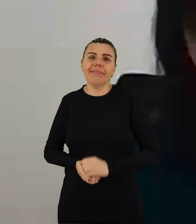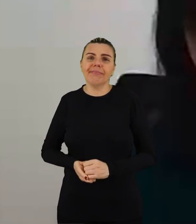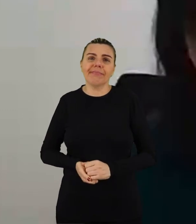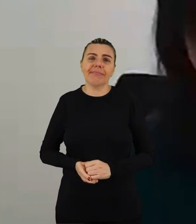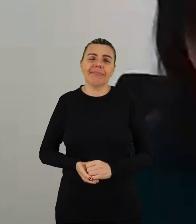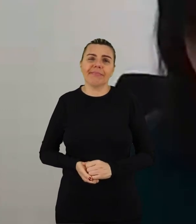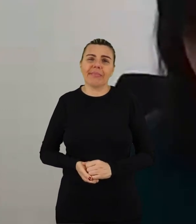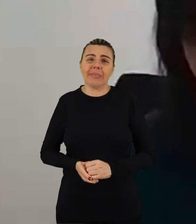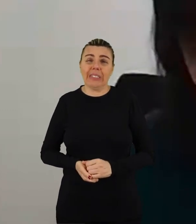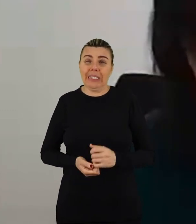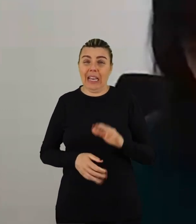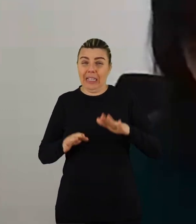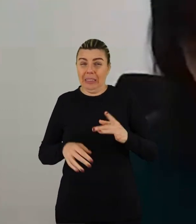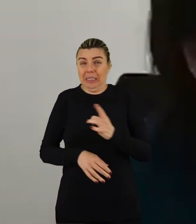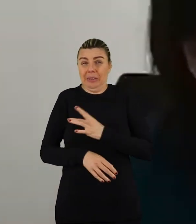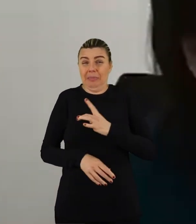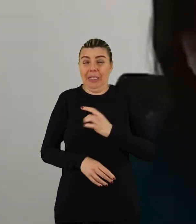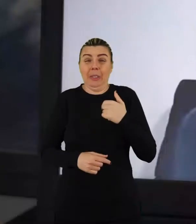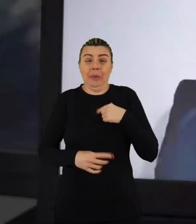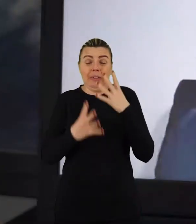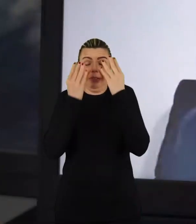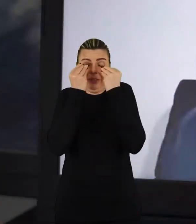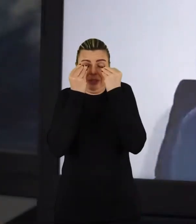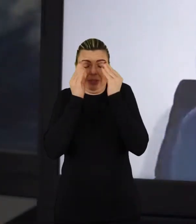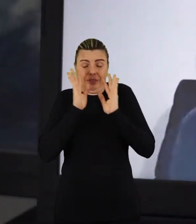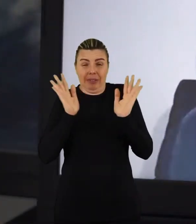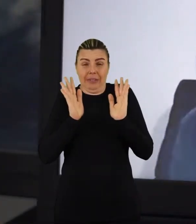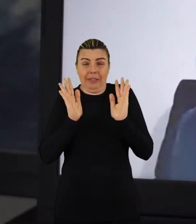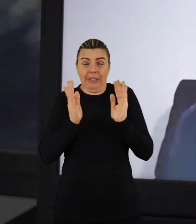fechava os olhos quando eu sentia medo.